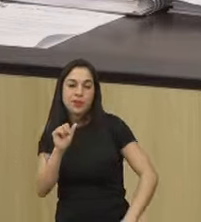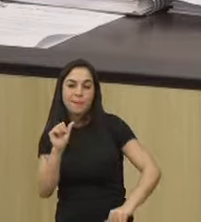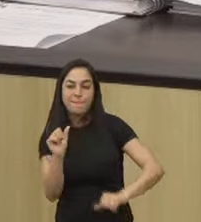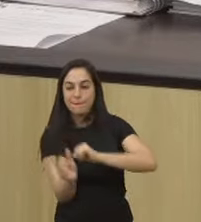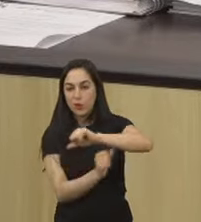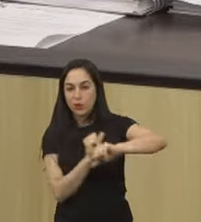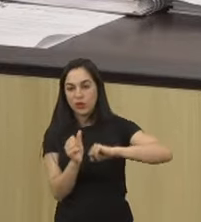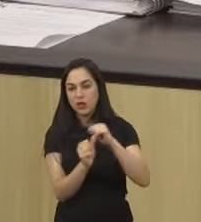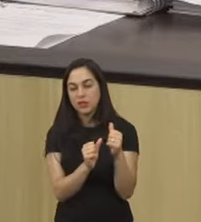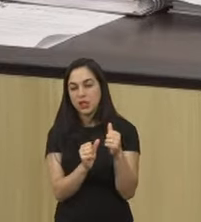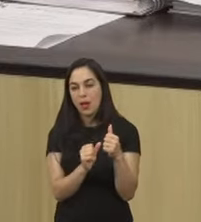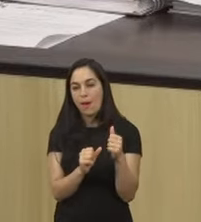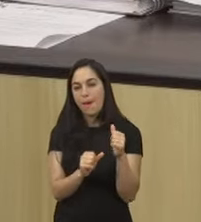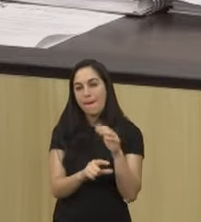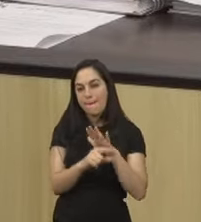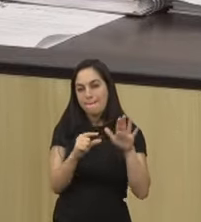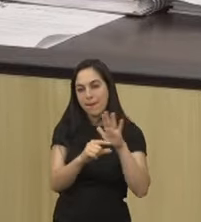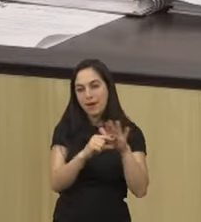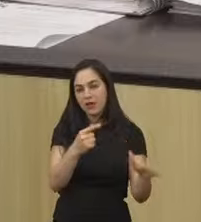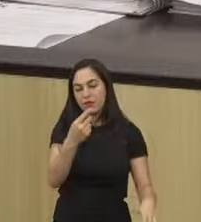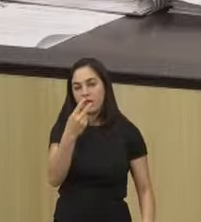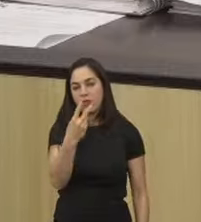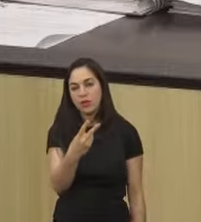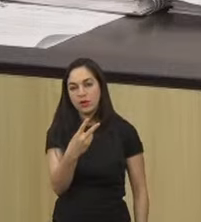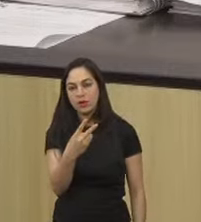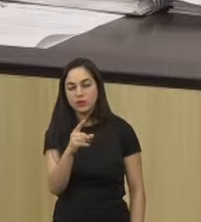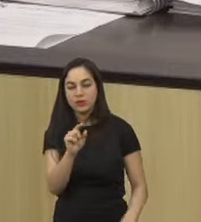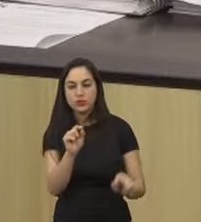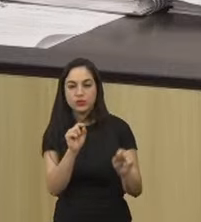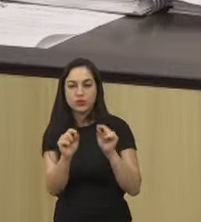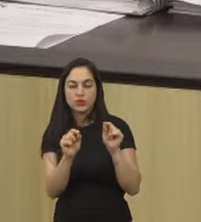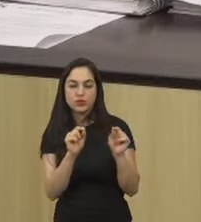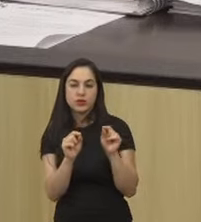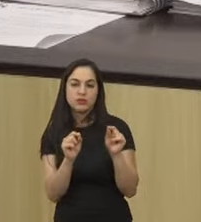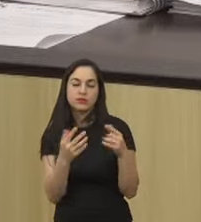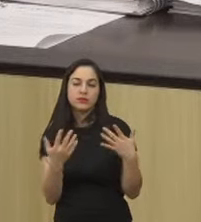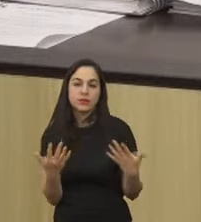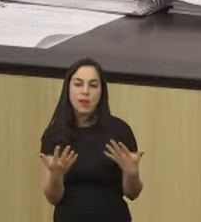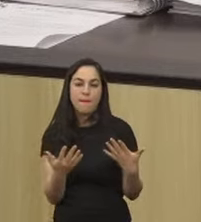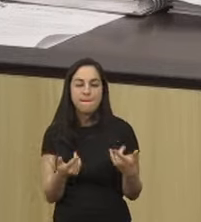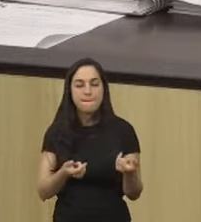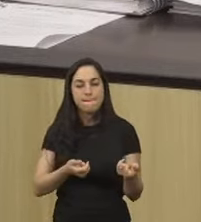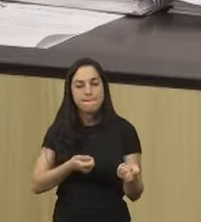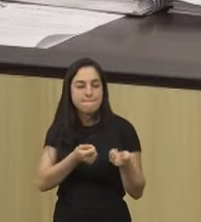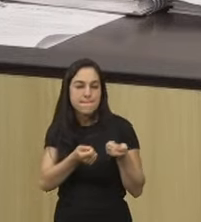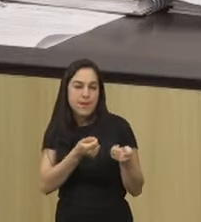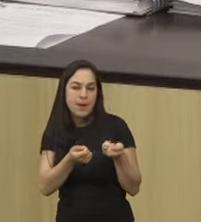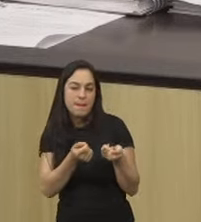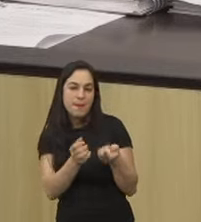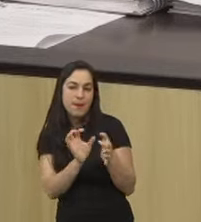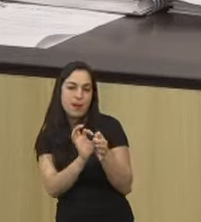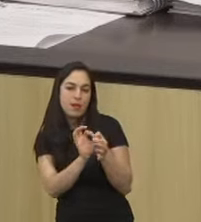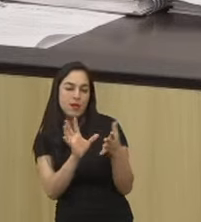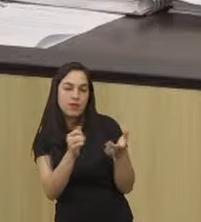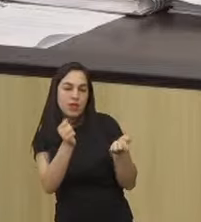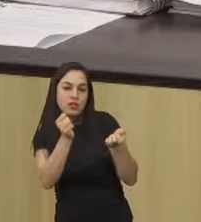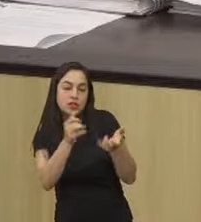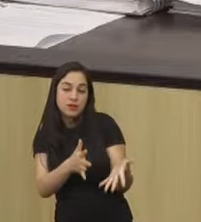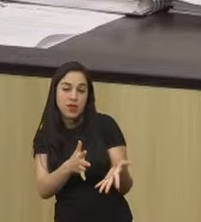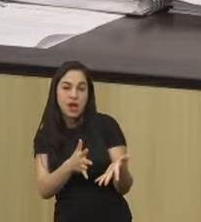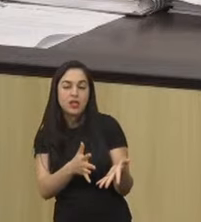parágrafo, incluso o parágrafo 2º, a concessão e a manutenção da permissão para o exercício da atividade de